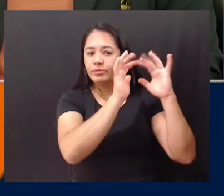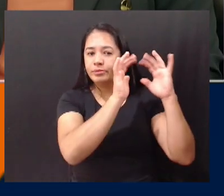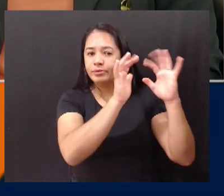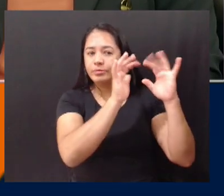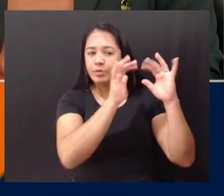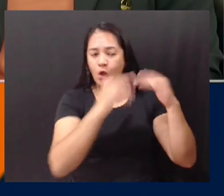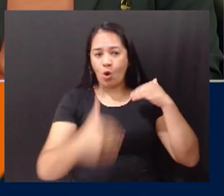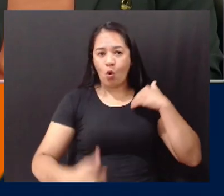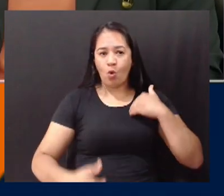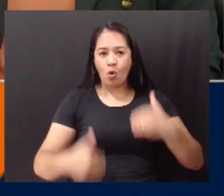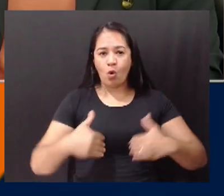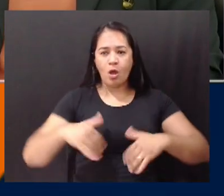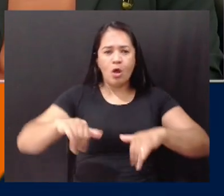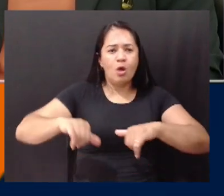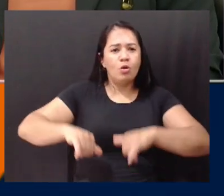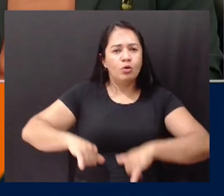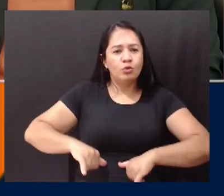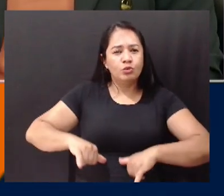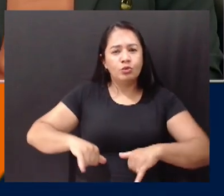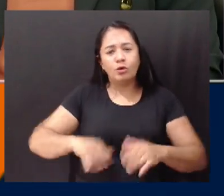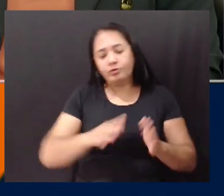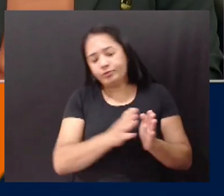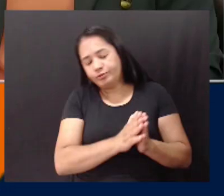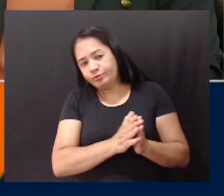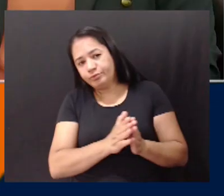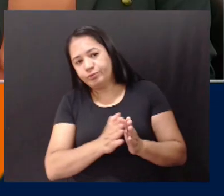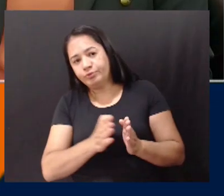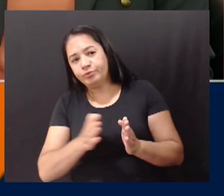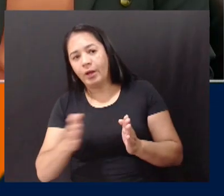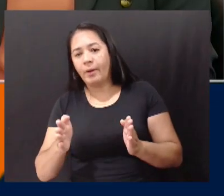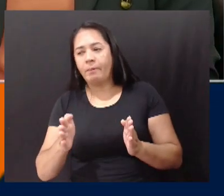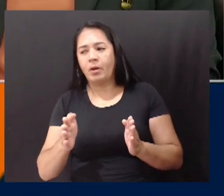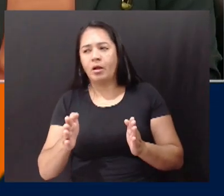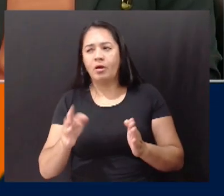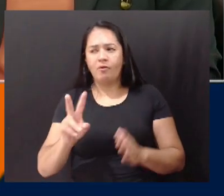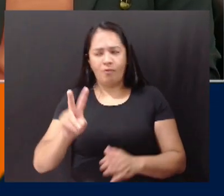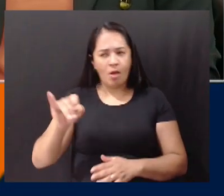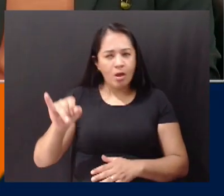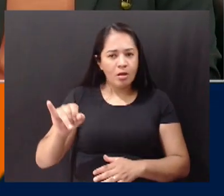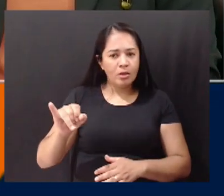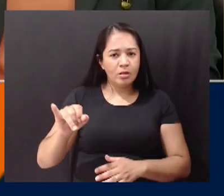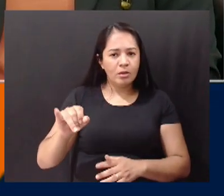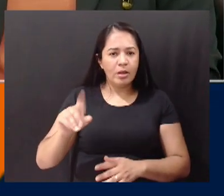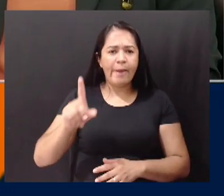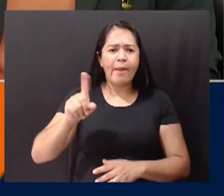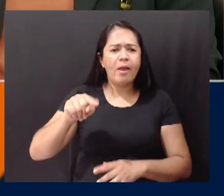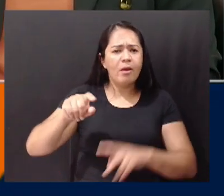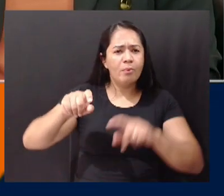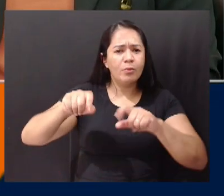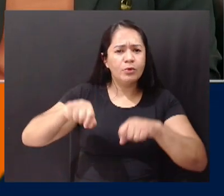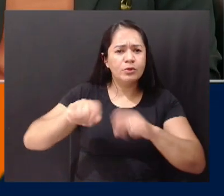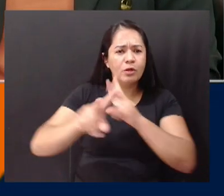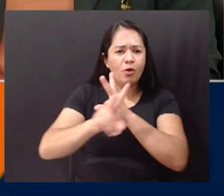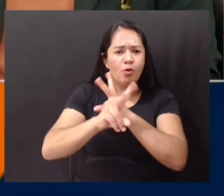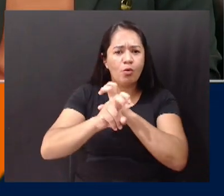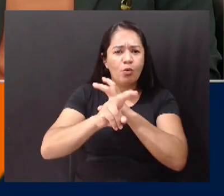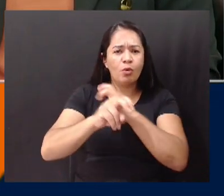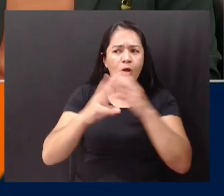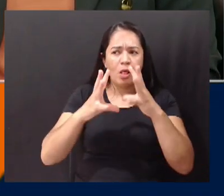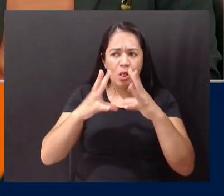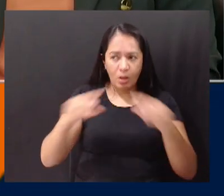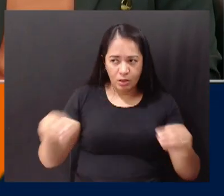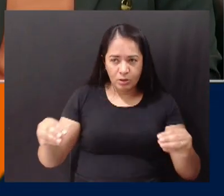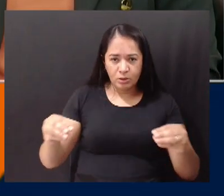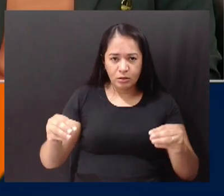vão sofrer por um determinado período, mas é possível essa desintoxicação digital? É